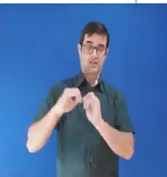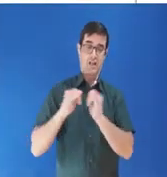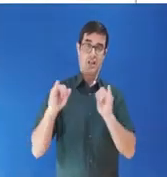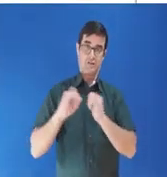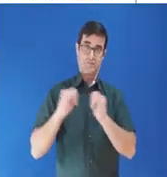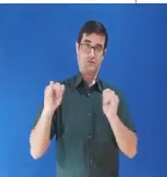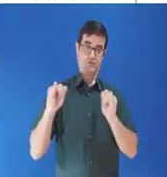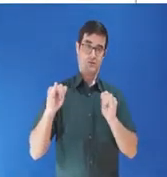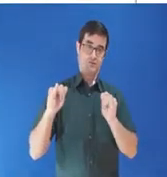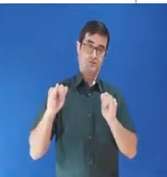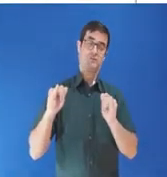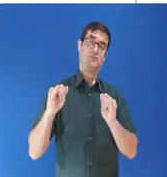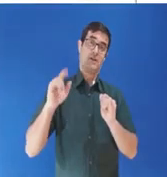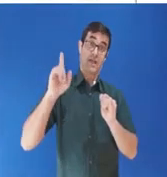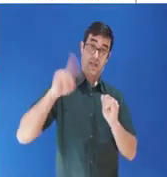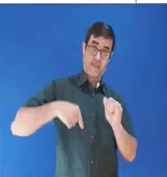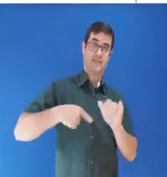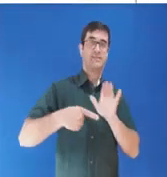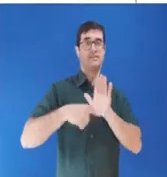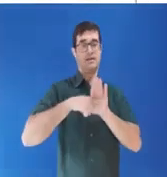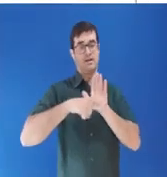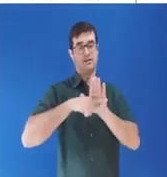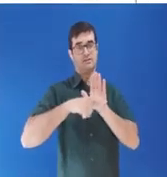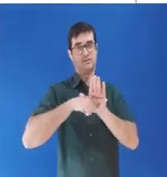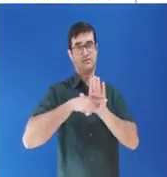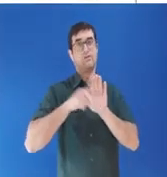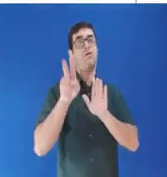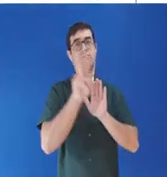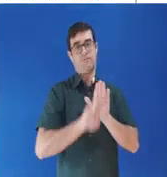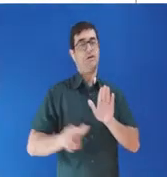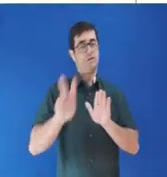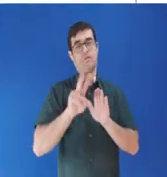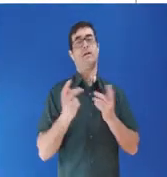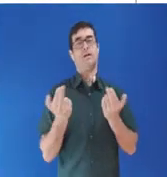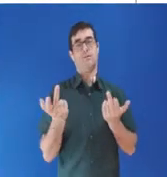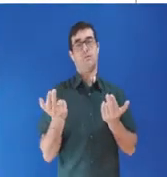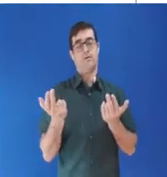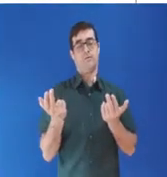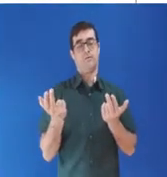meu ΔH de ganho de elétrons é negativo. O valor é o mesmo.